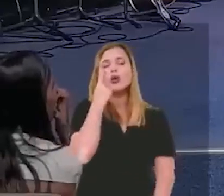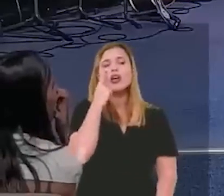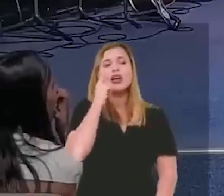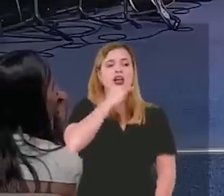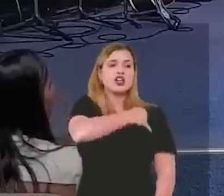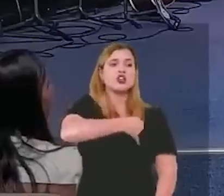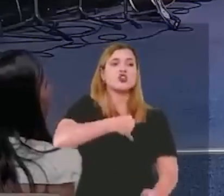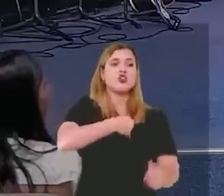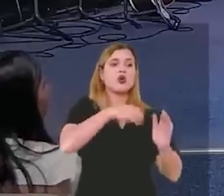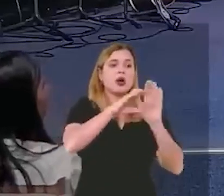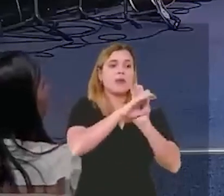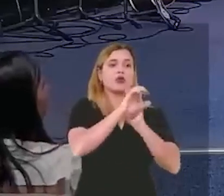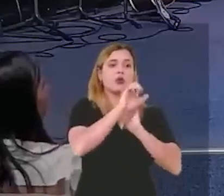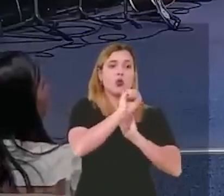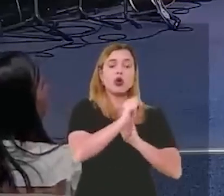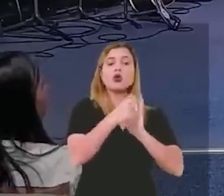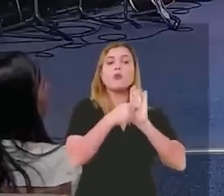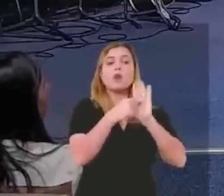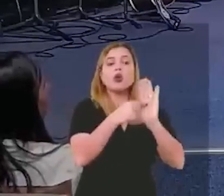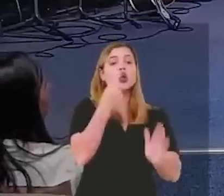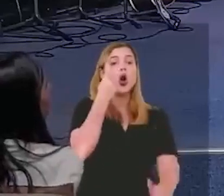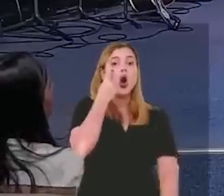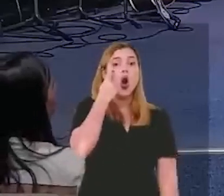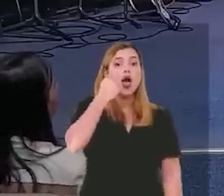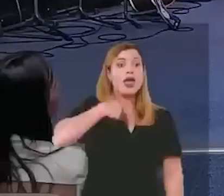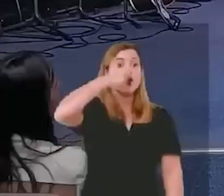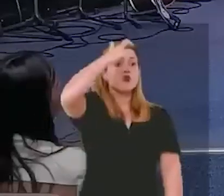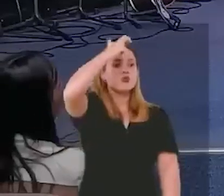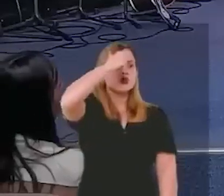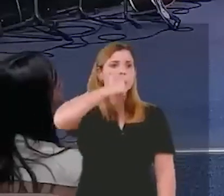8:12 assim: eu sou a luz do mundo.